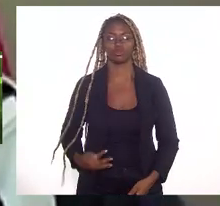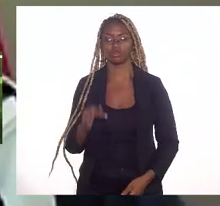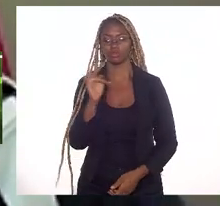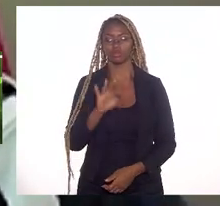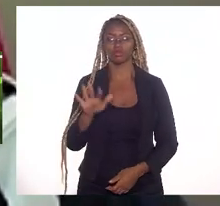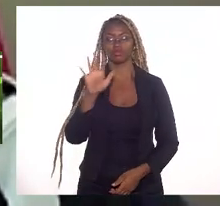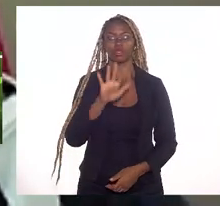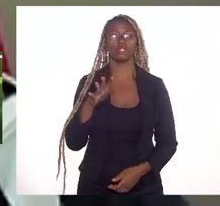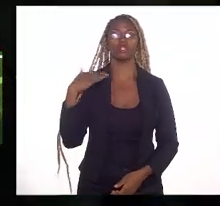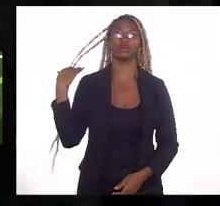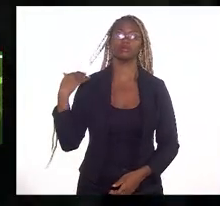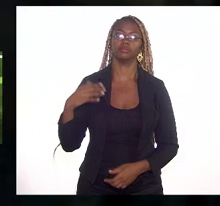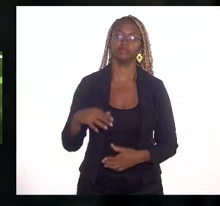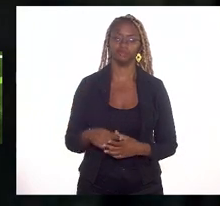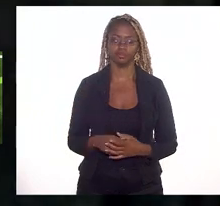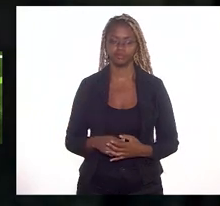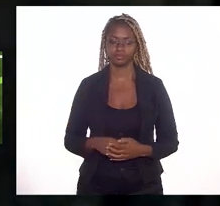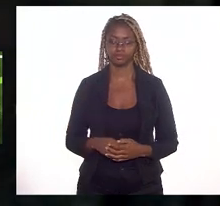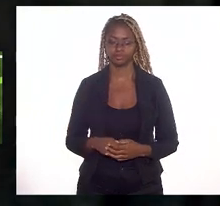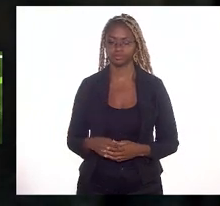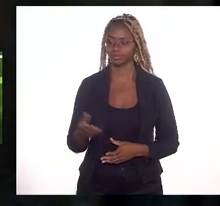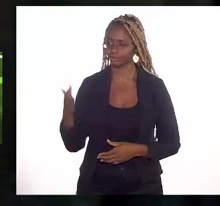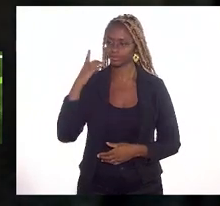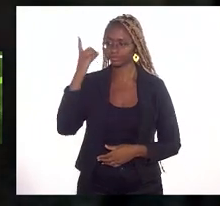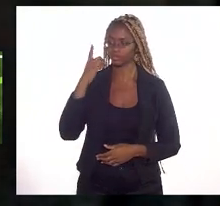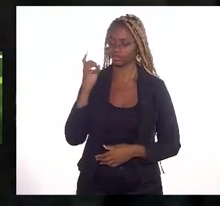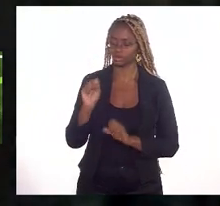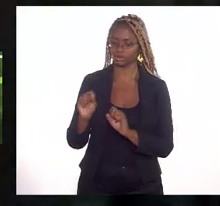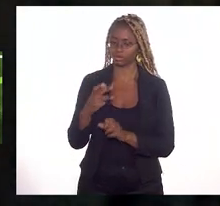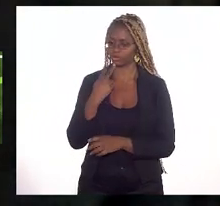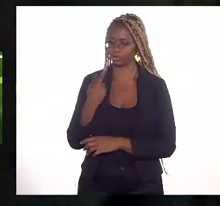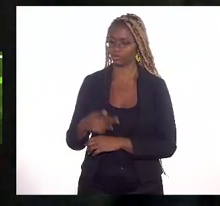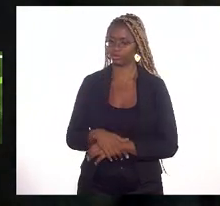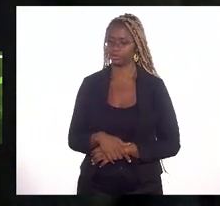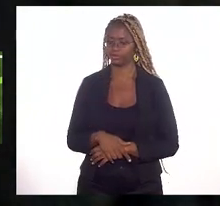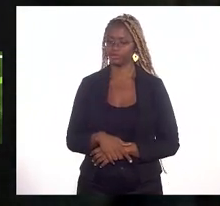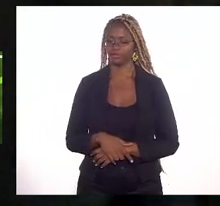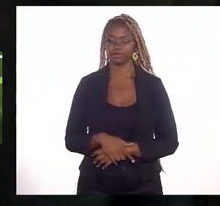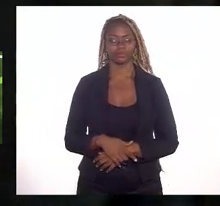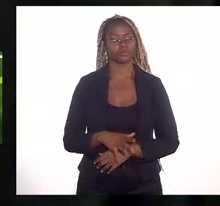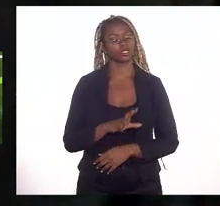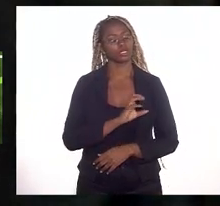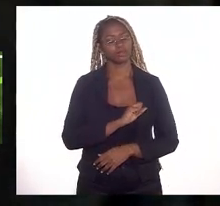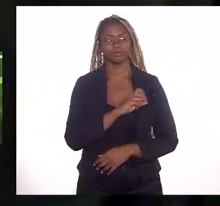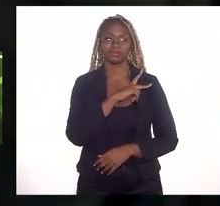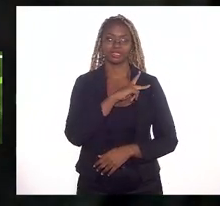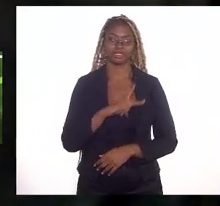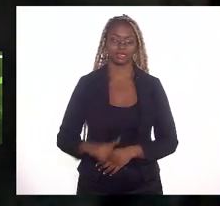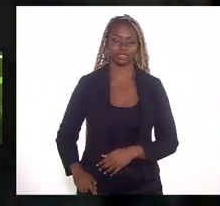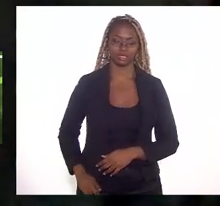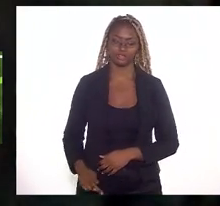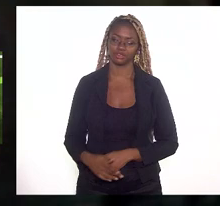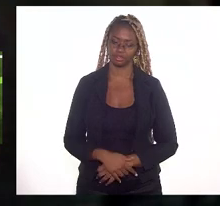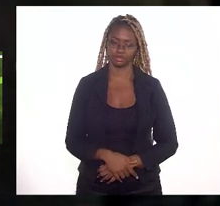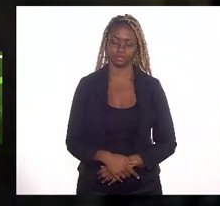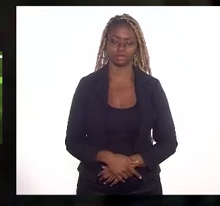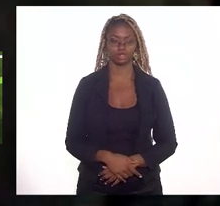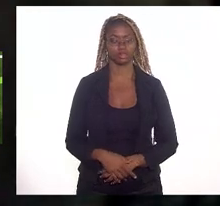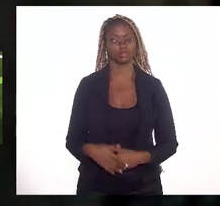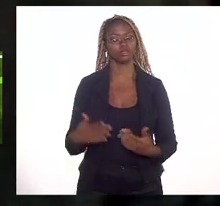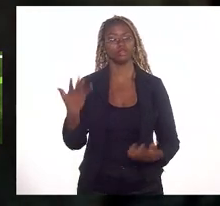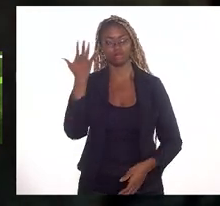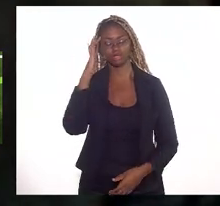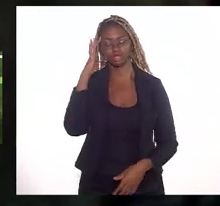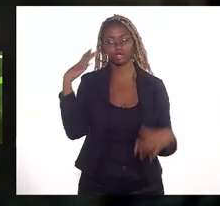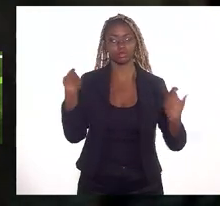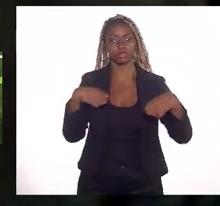bom? Marta. Deputado Rubem Bontempo. Querida presidente, eu acho que a gente tem que seguir a lógica que